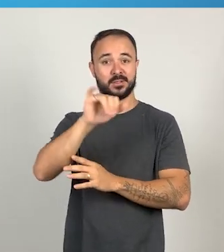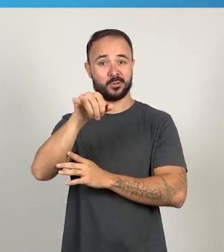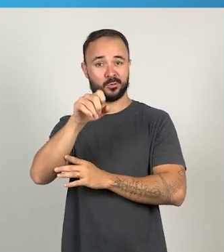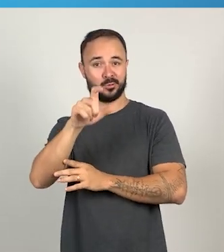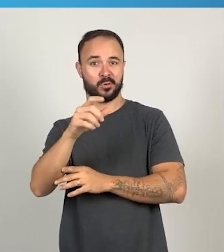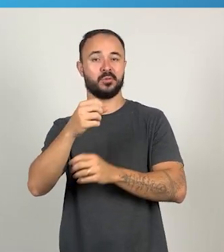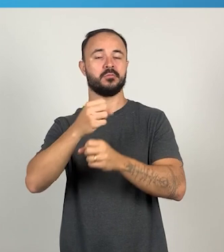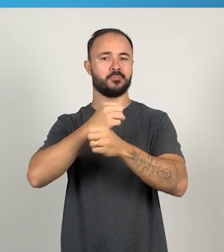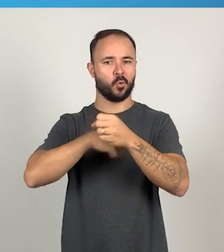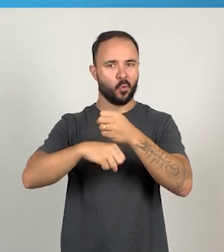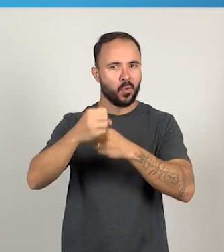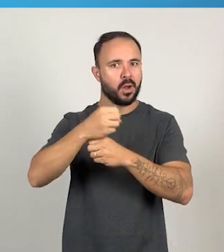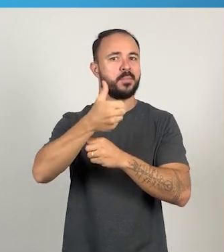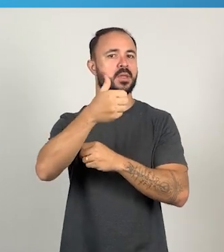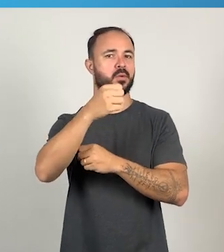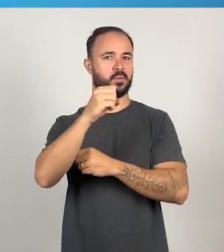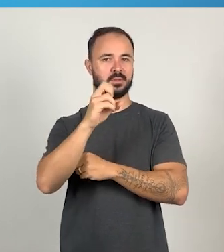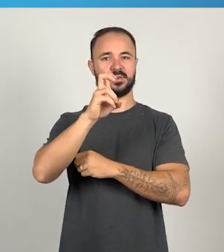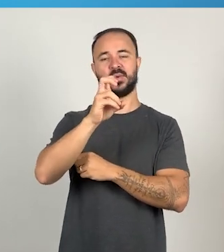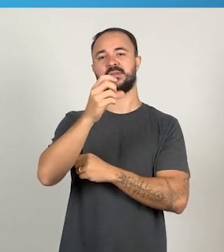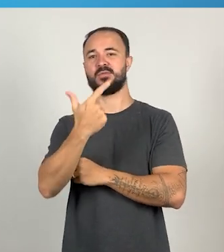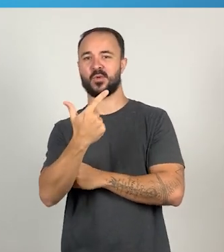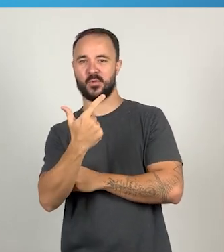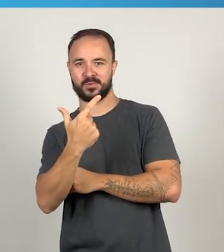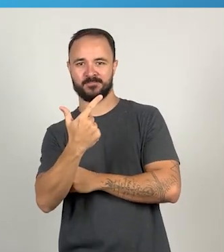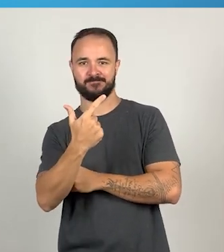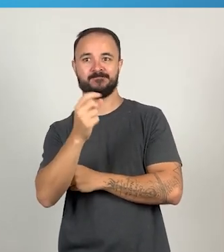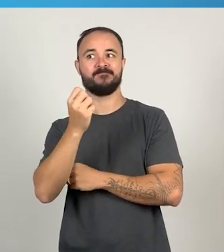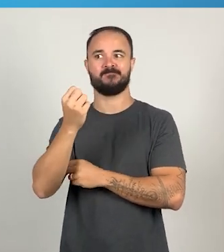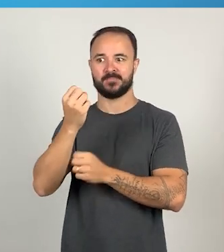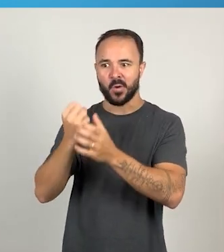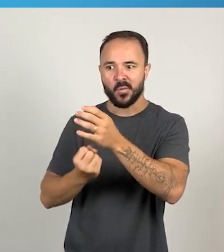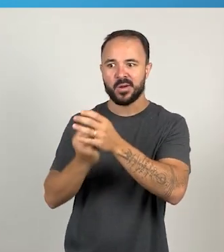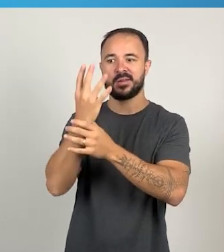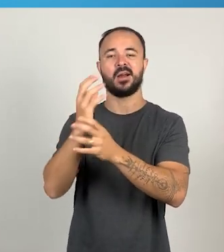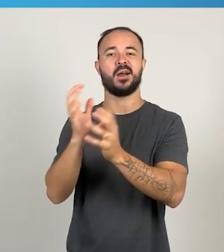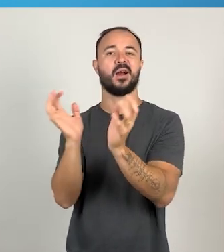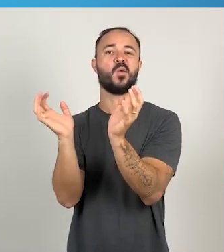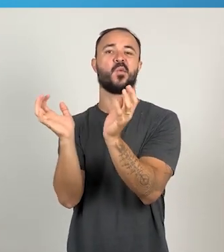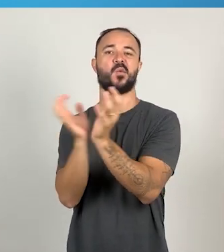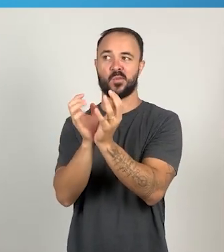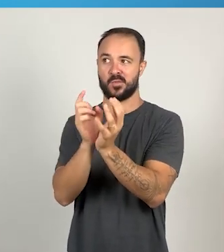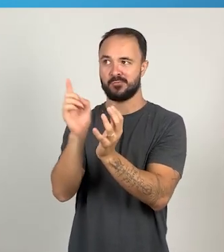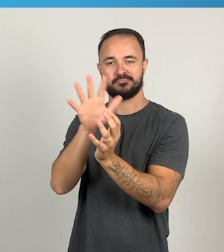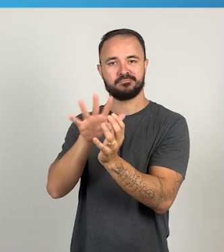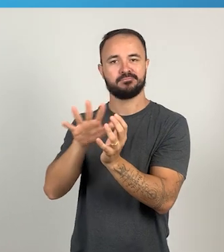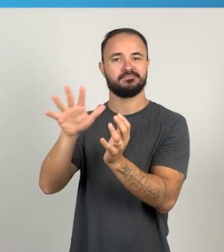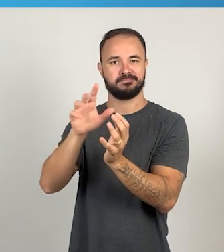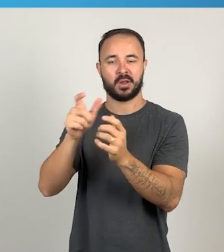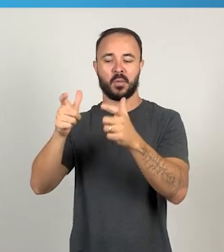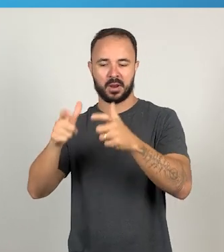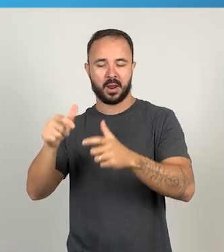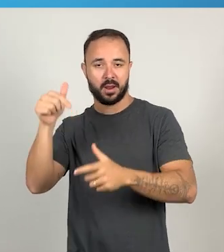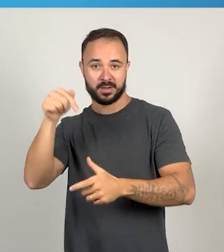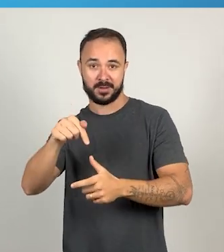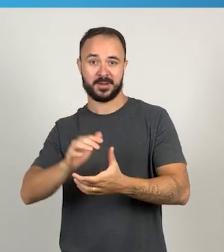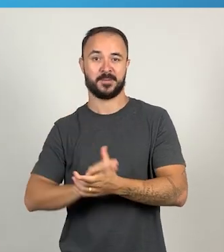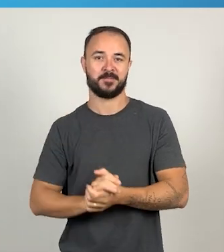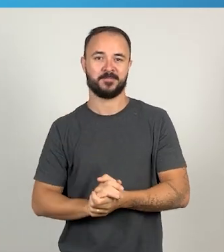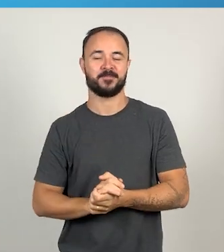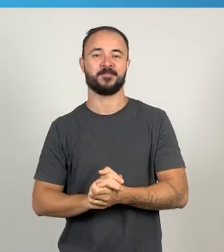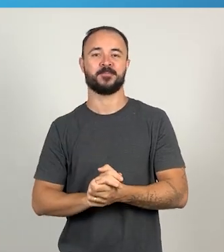1852, foi instaurada a colônia militar de Santa Teresa do Tocantins, comumente chamada